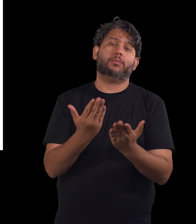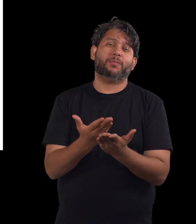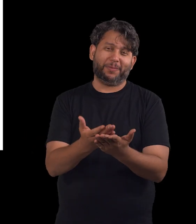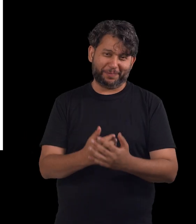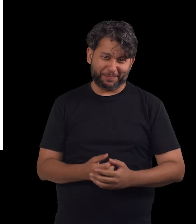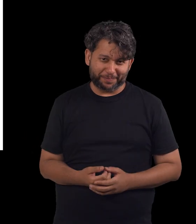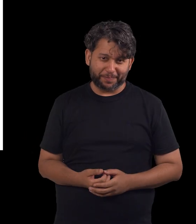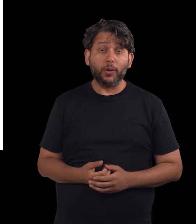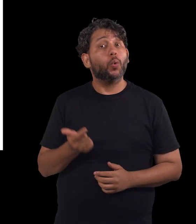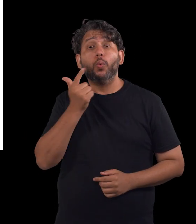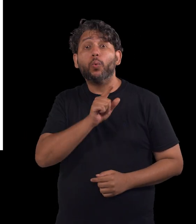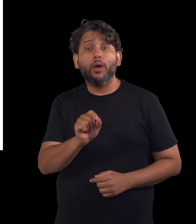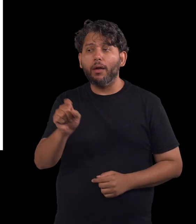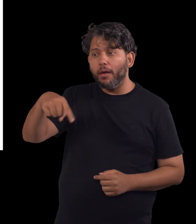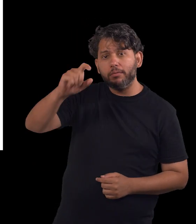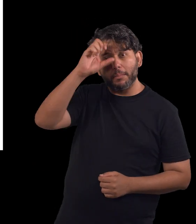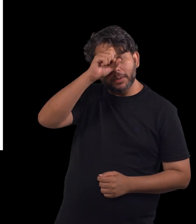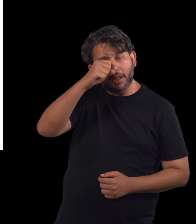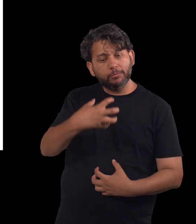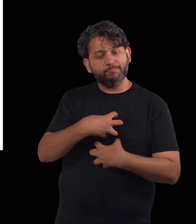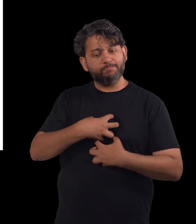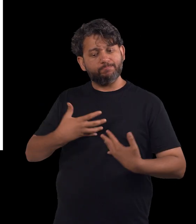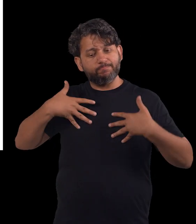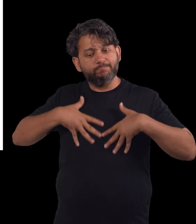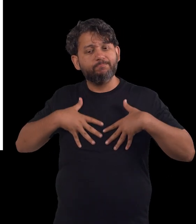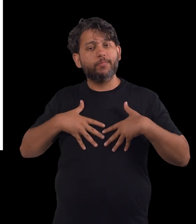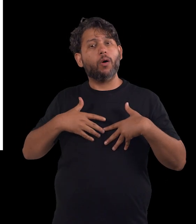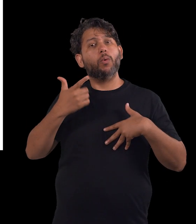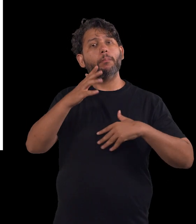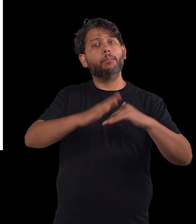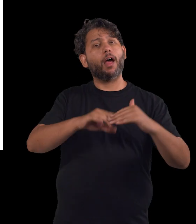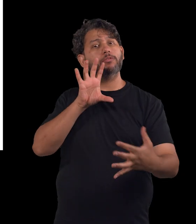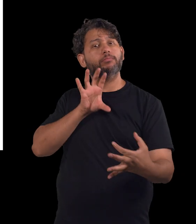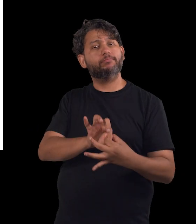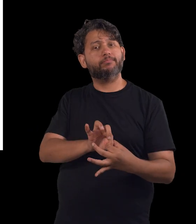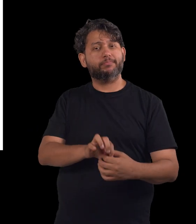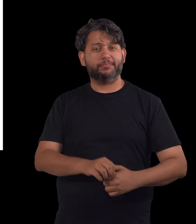campanhas internas na escola, tornando o aprendizado significativo e